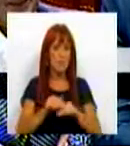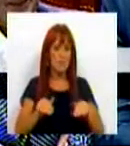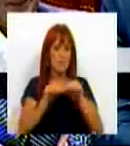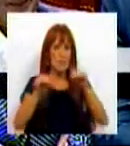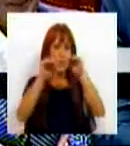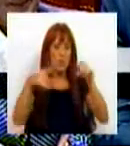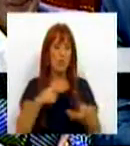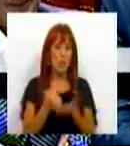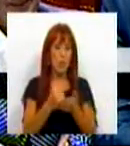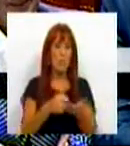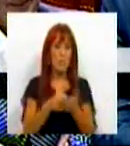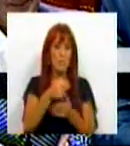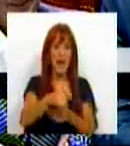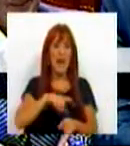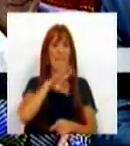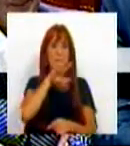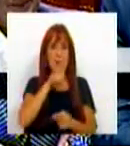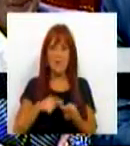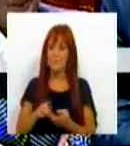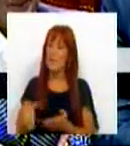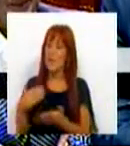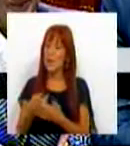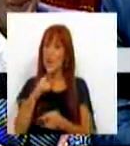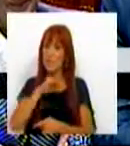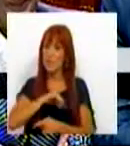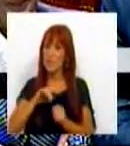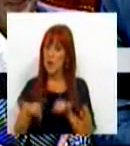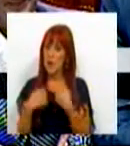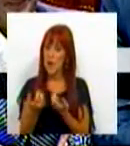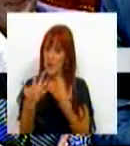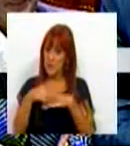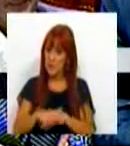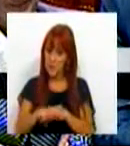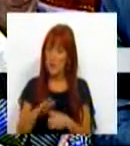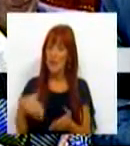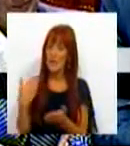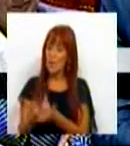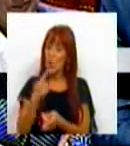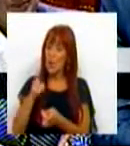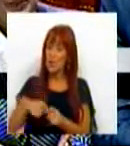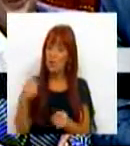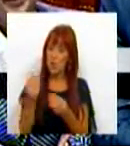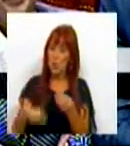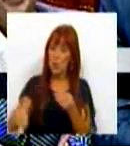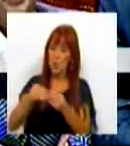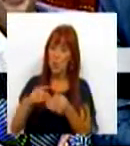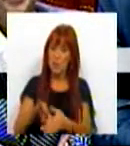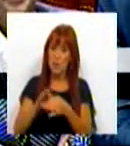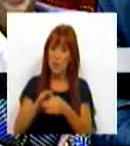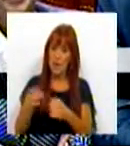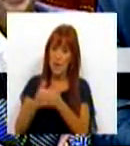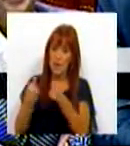três primeiros escalões do abono de família, que repôs o rendimento social de inserção, que repôs o complemento solidário de